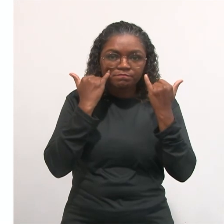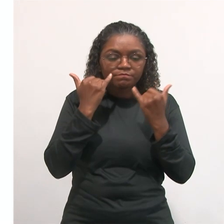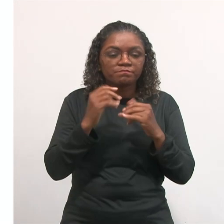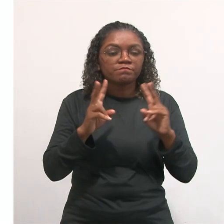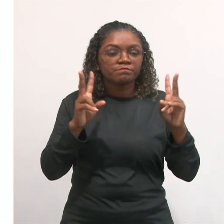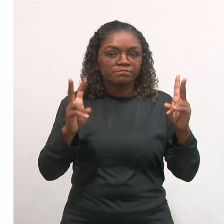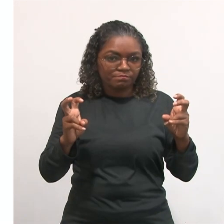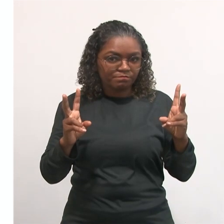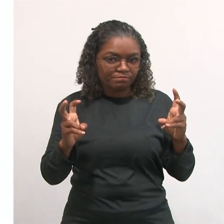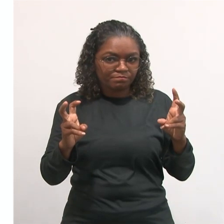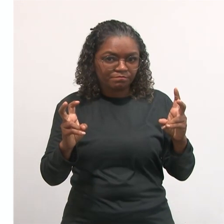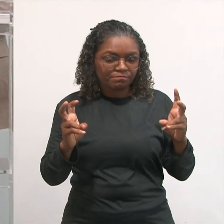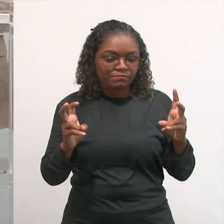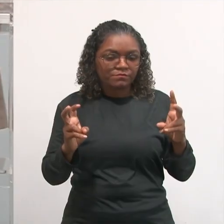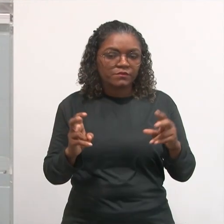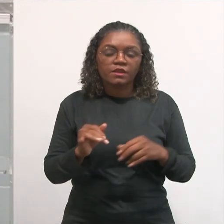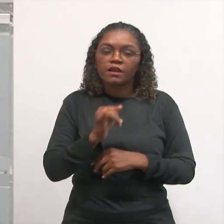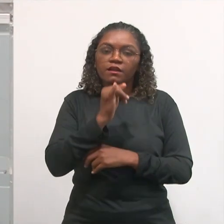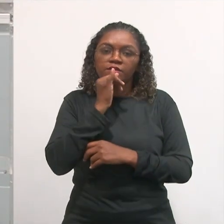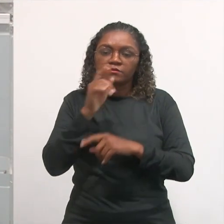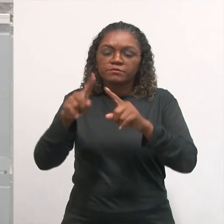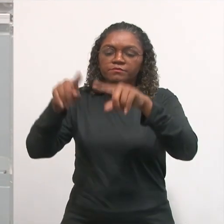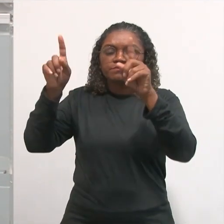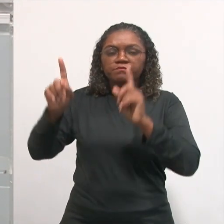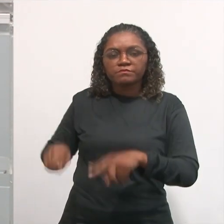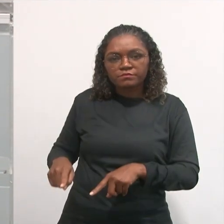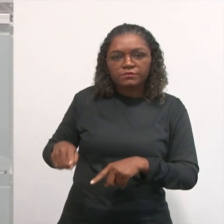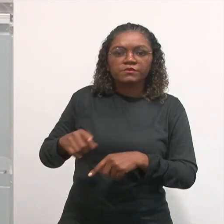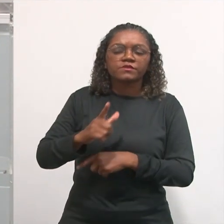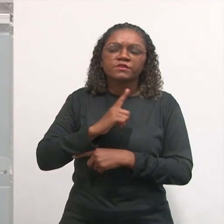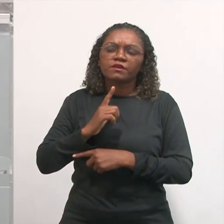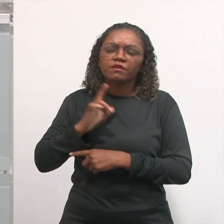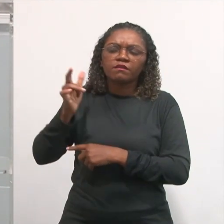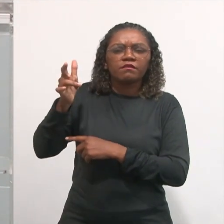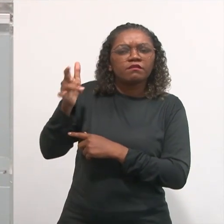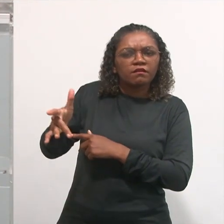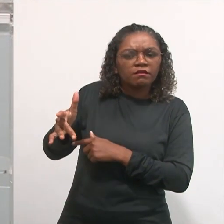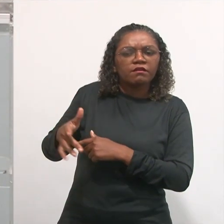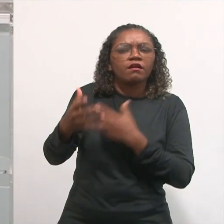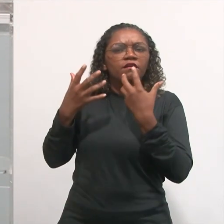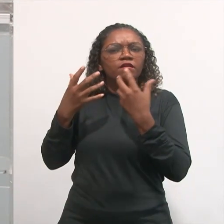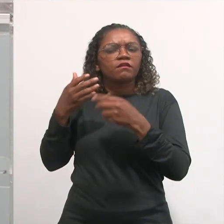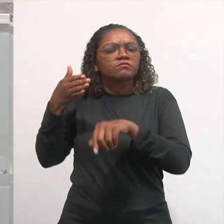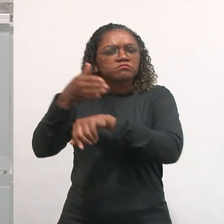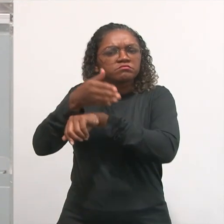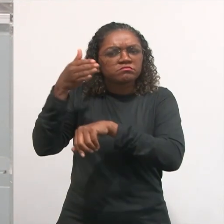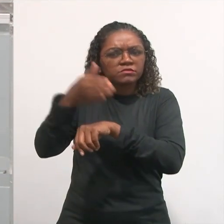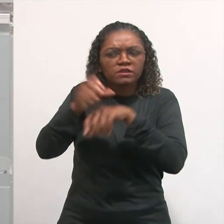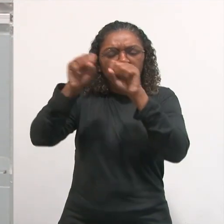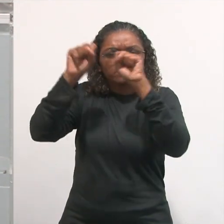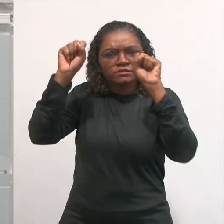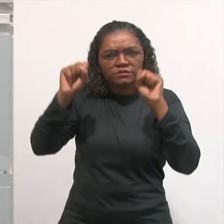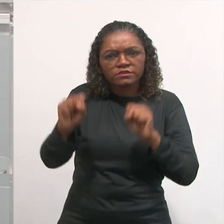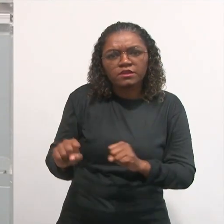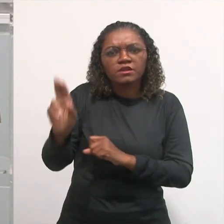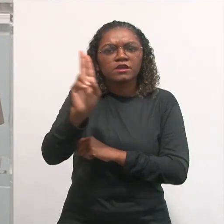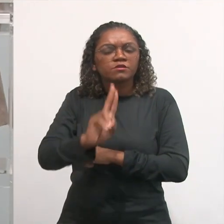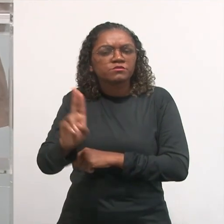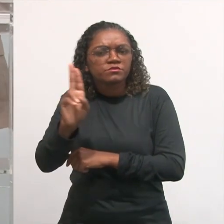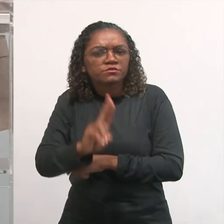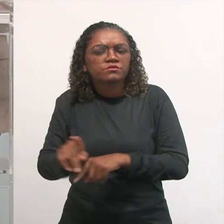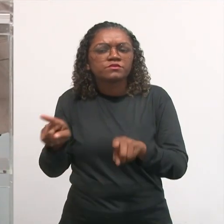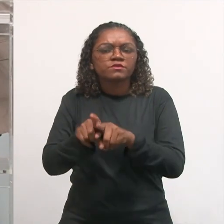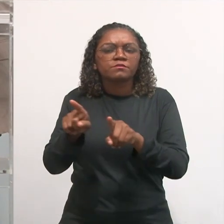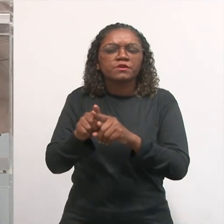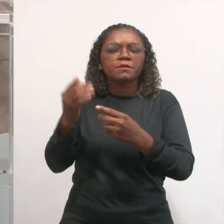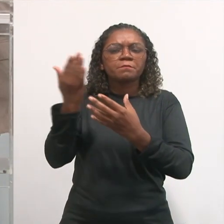exemplo, quantos servidores tem disponíveis, né? Quantos servidores que acessam aquele sistema, quantos